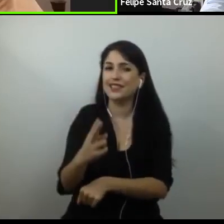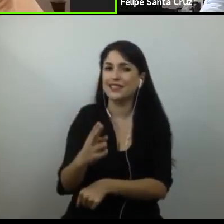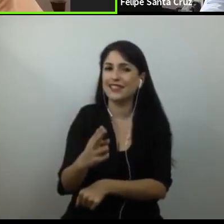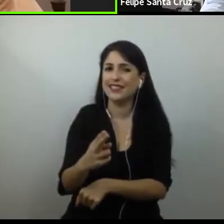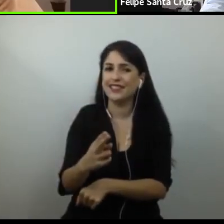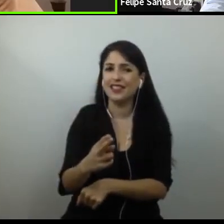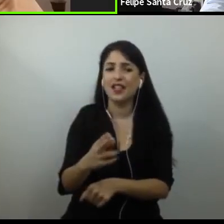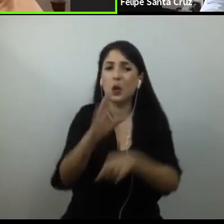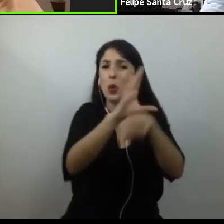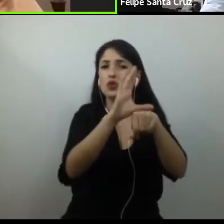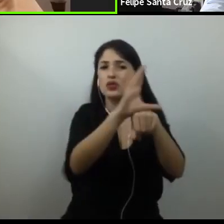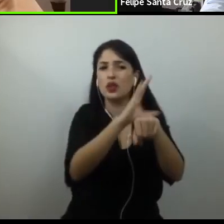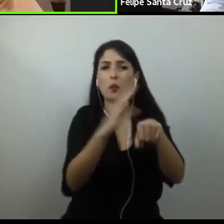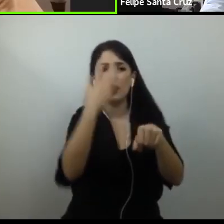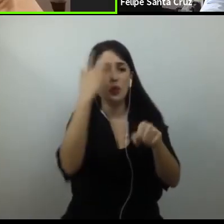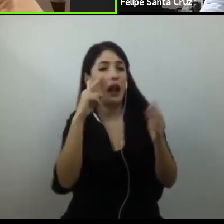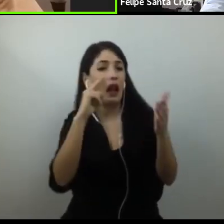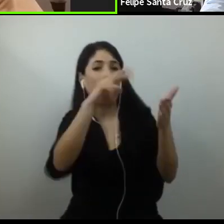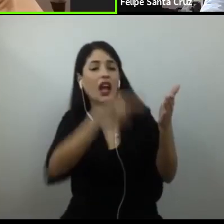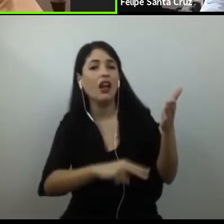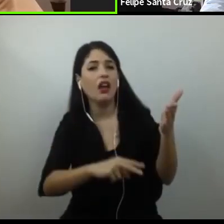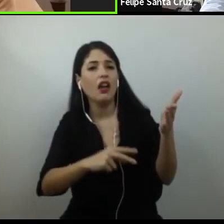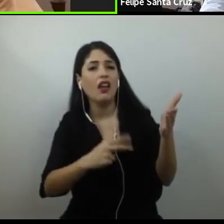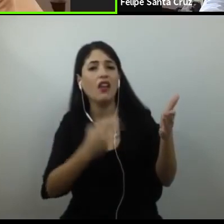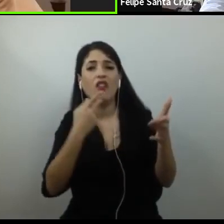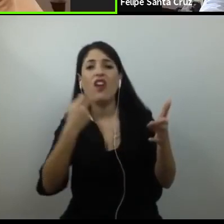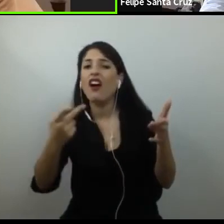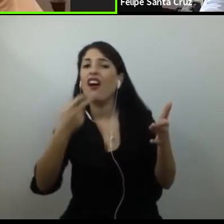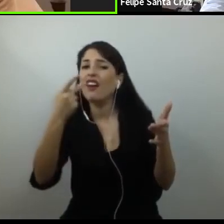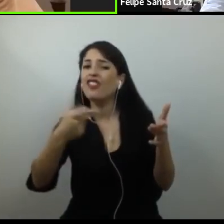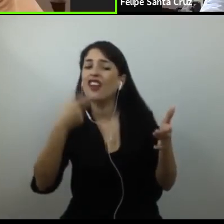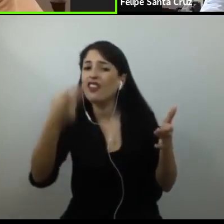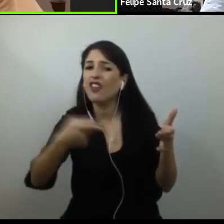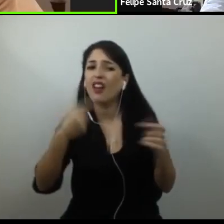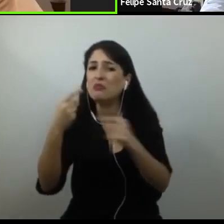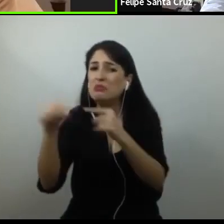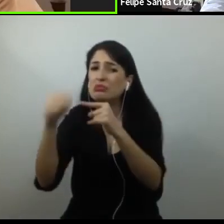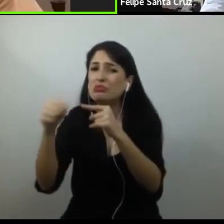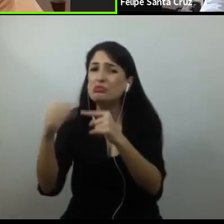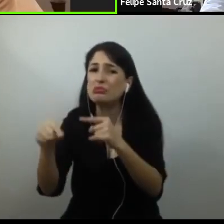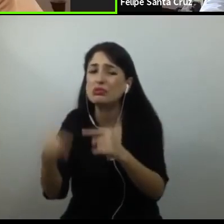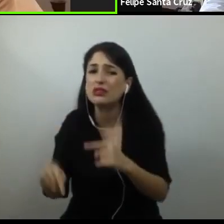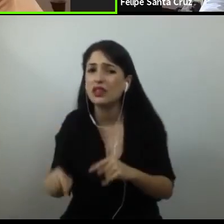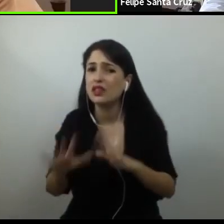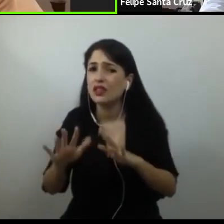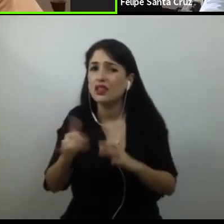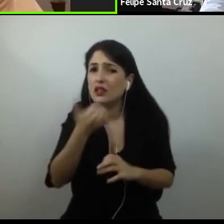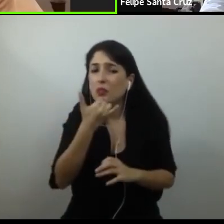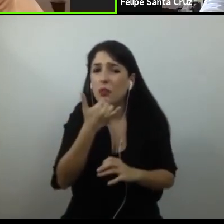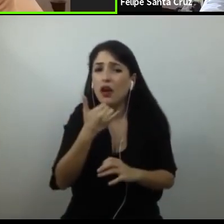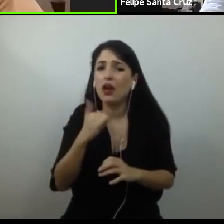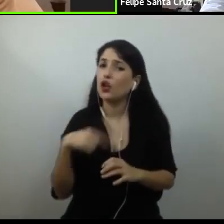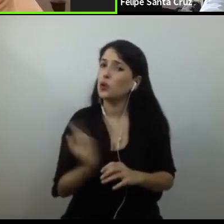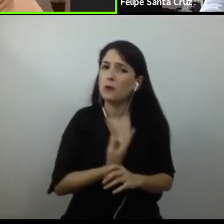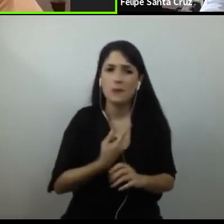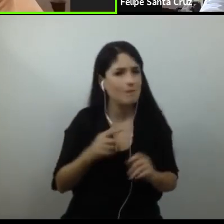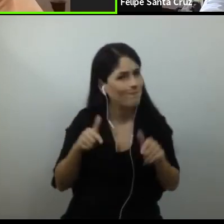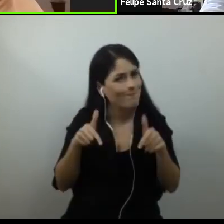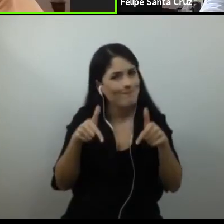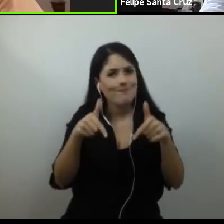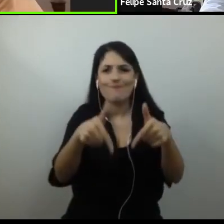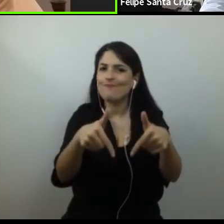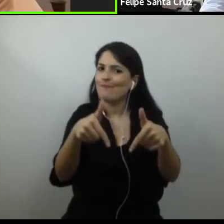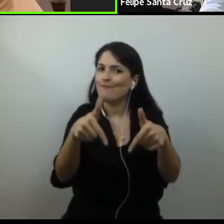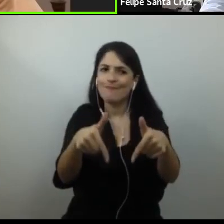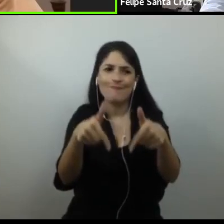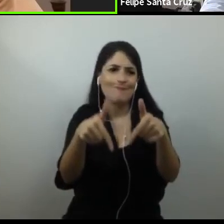nossa Constituição, é importante dizer o seguinte: nós não podemos sair da trincheira da democracia nem um minuto, nem